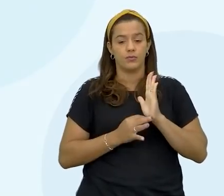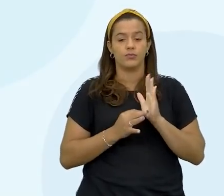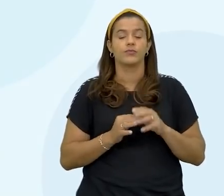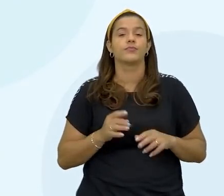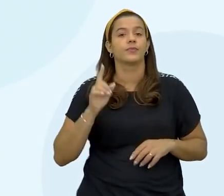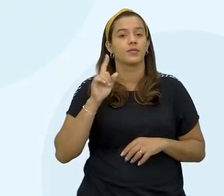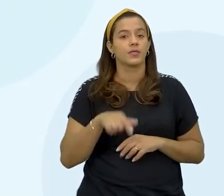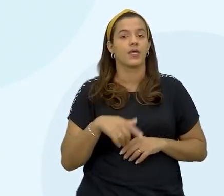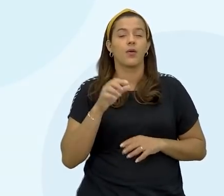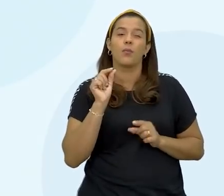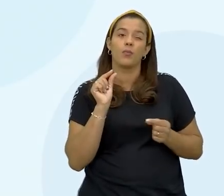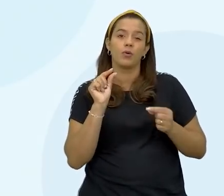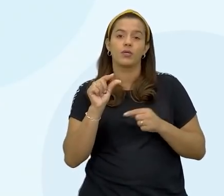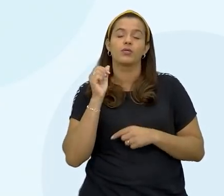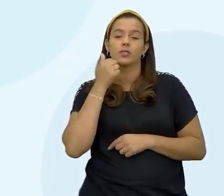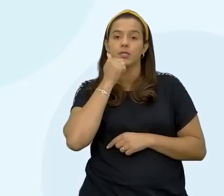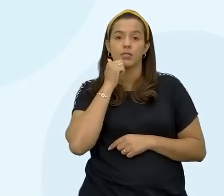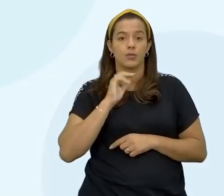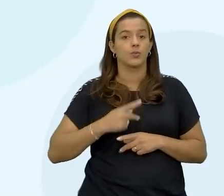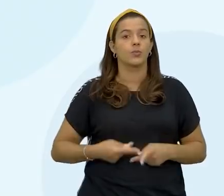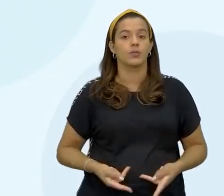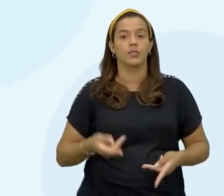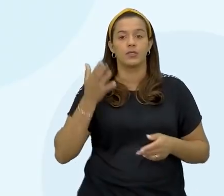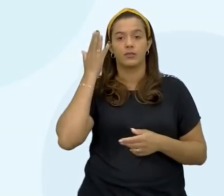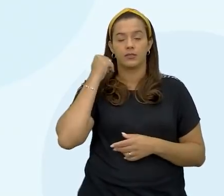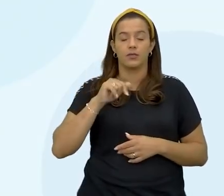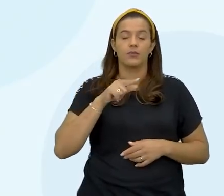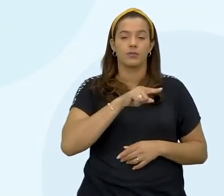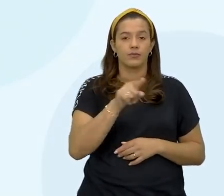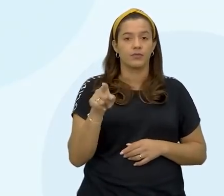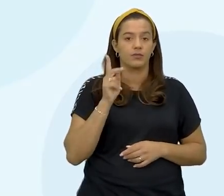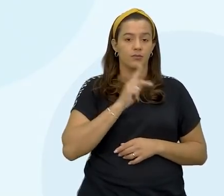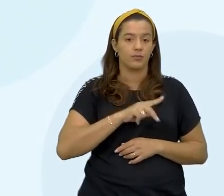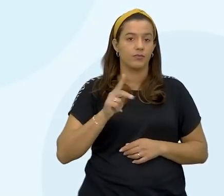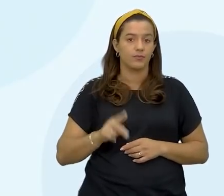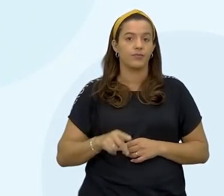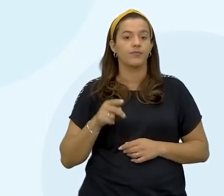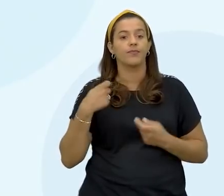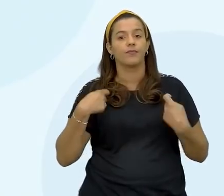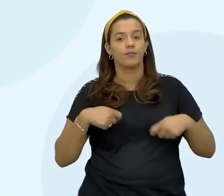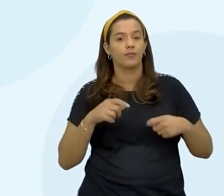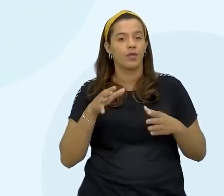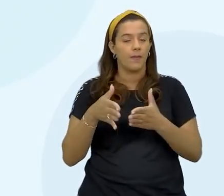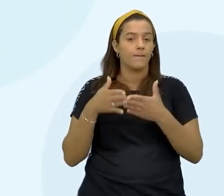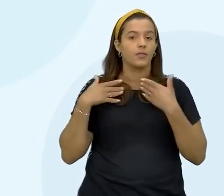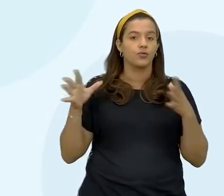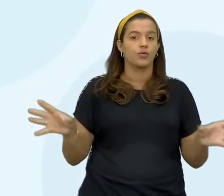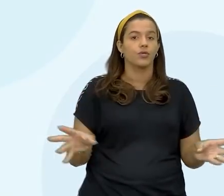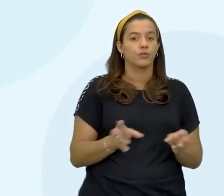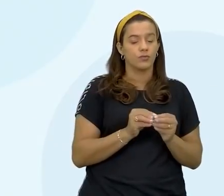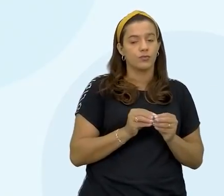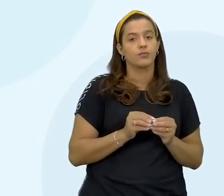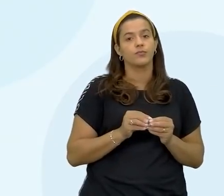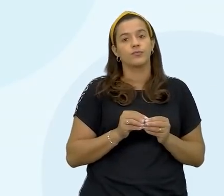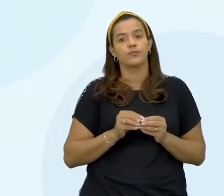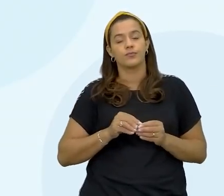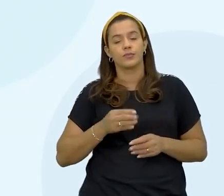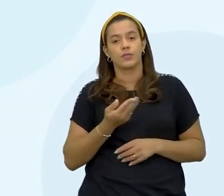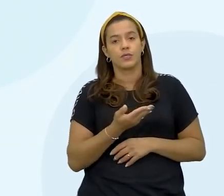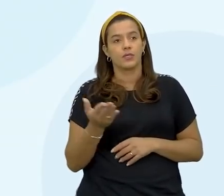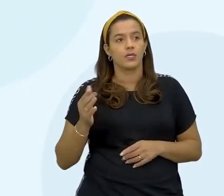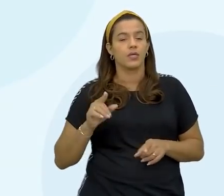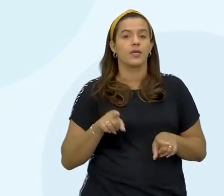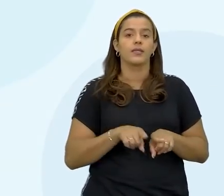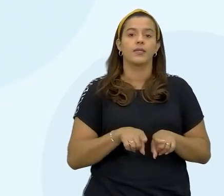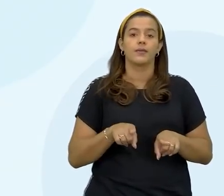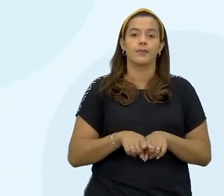um pouquinho de ciências humanas. A gente está habituado, enquanto professor, a pedir resumos para o nosso estudante,